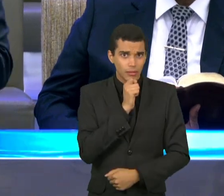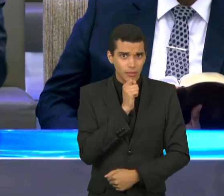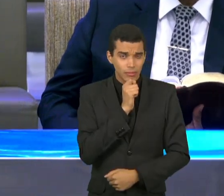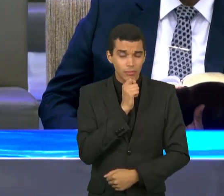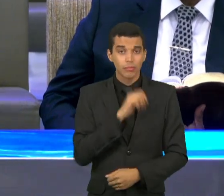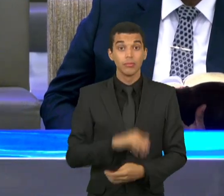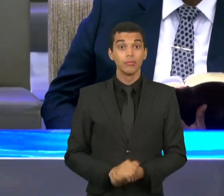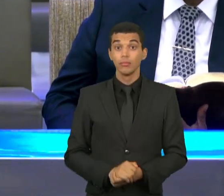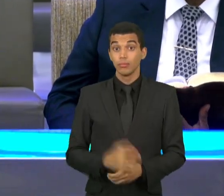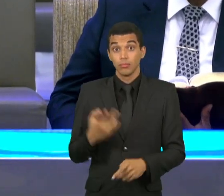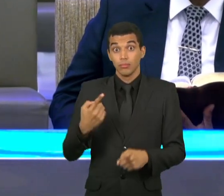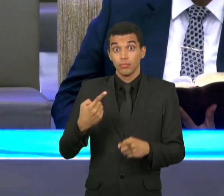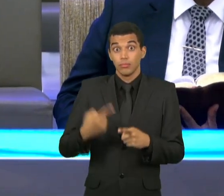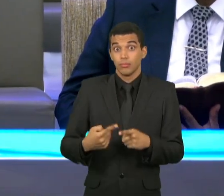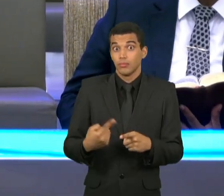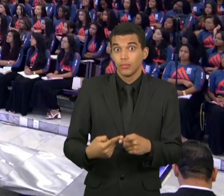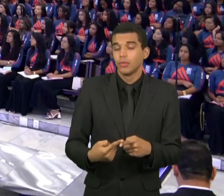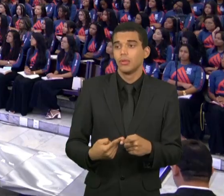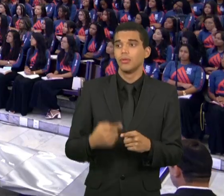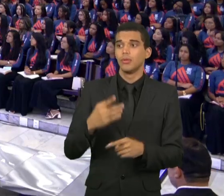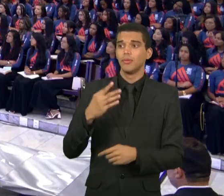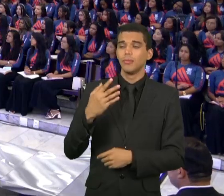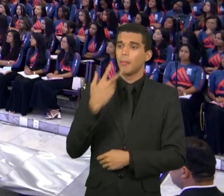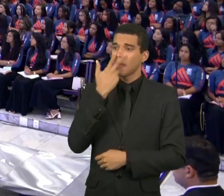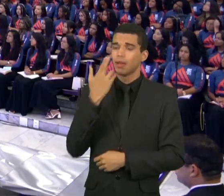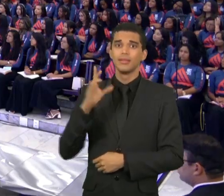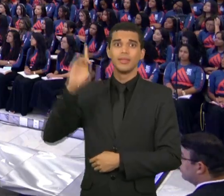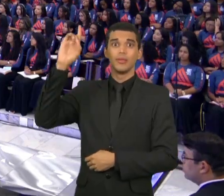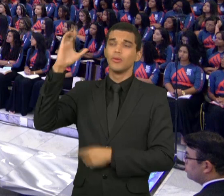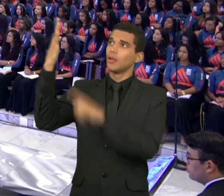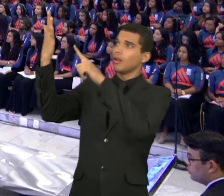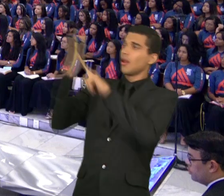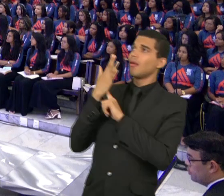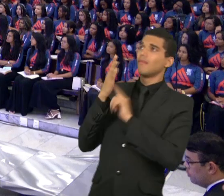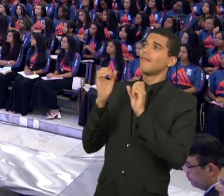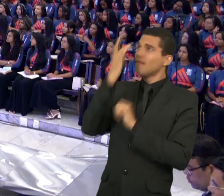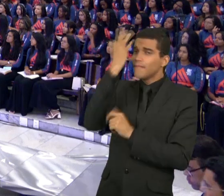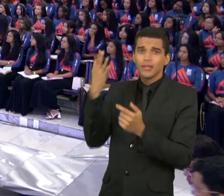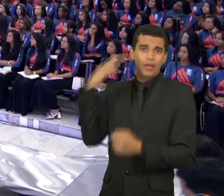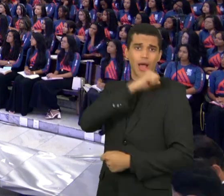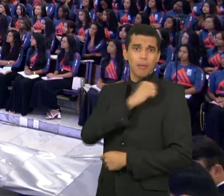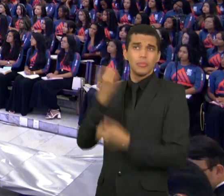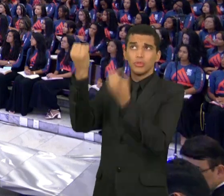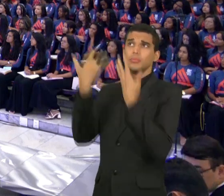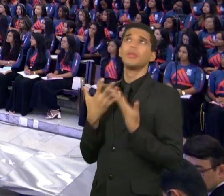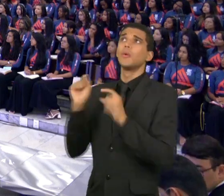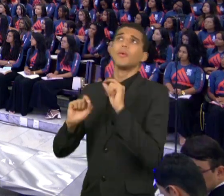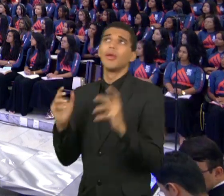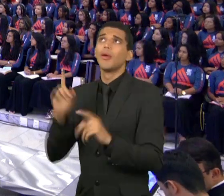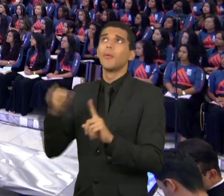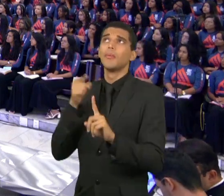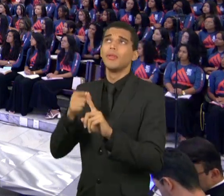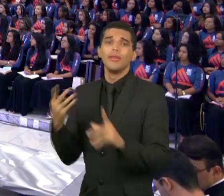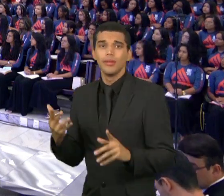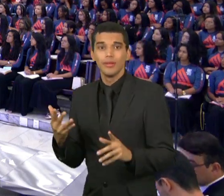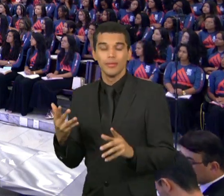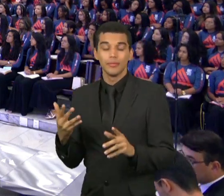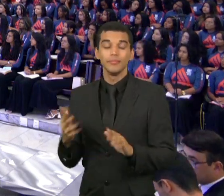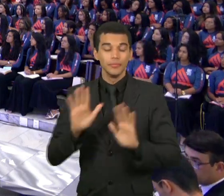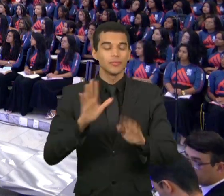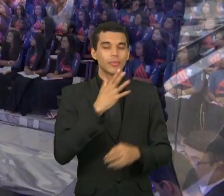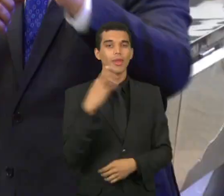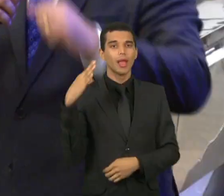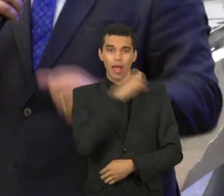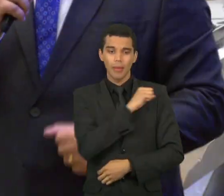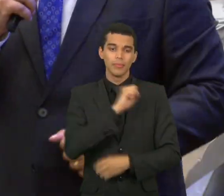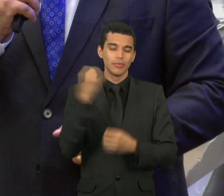Por que que ele não vem ao nosso conhecimento rapidamente? Vamos tomar José, eu não vou falar de José, queria